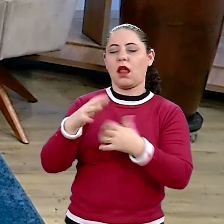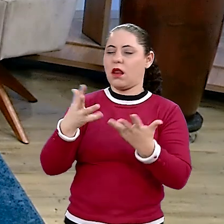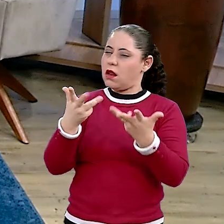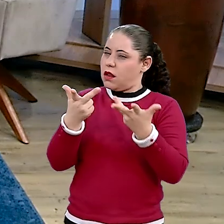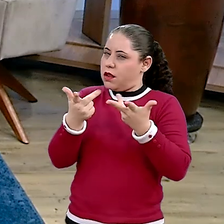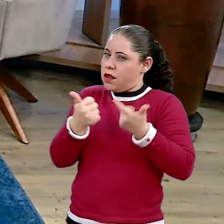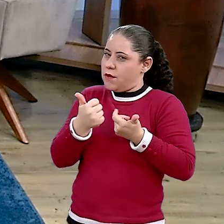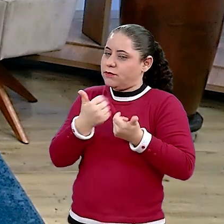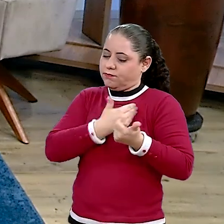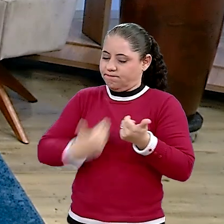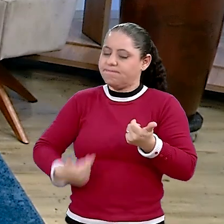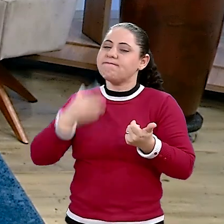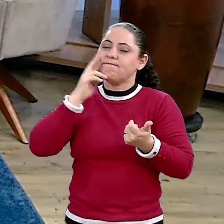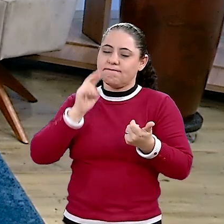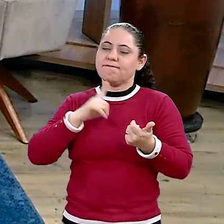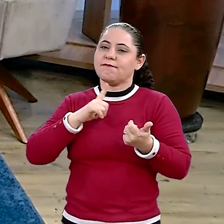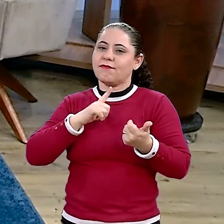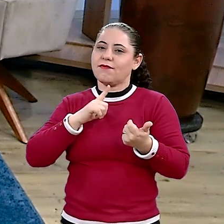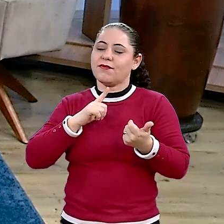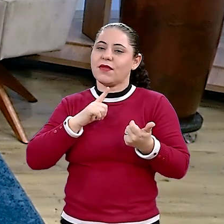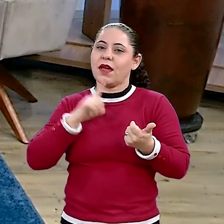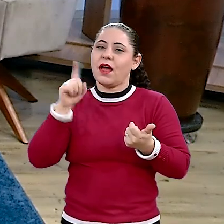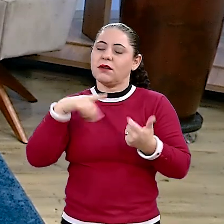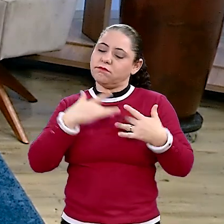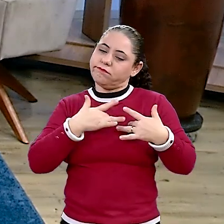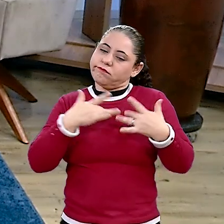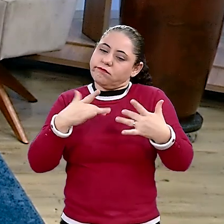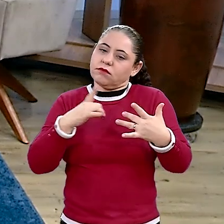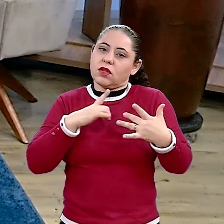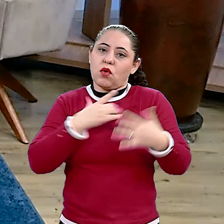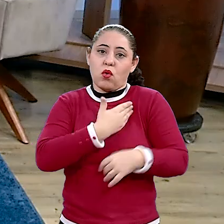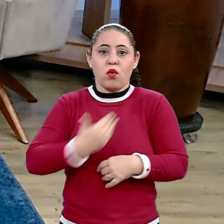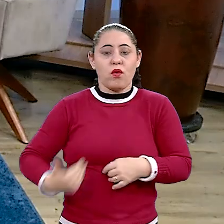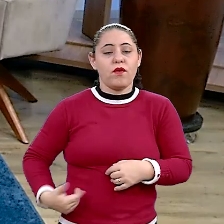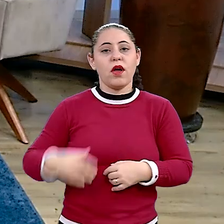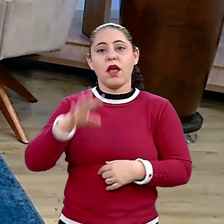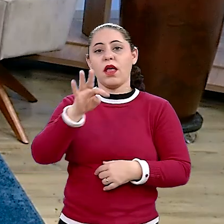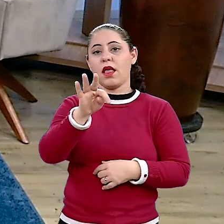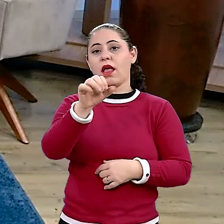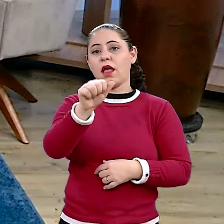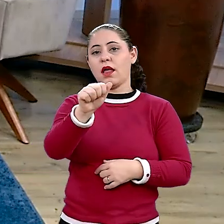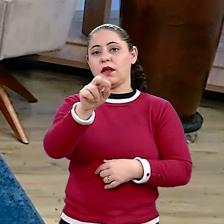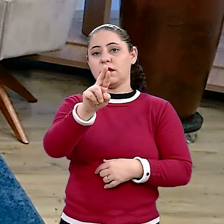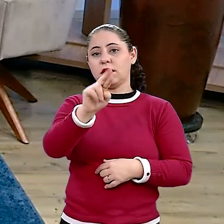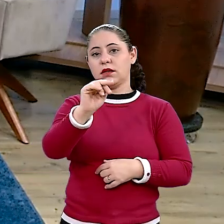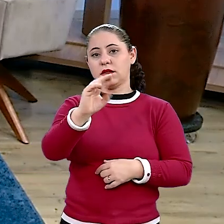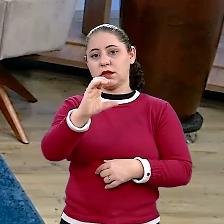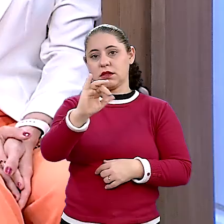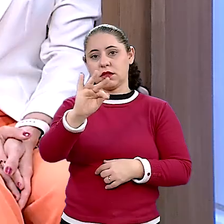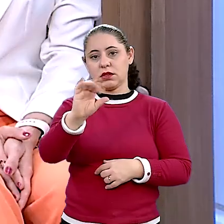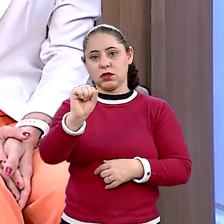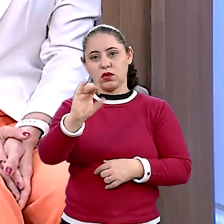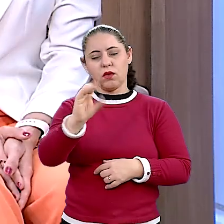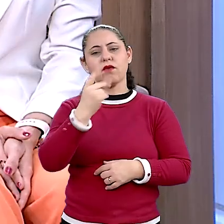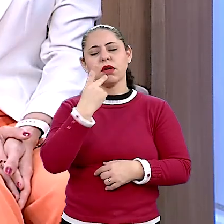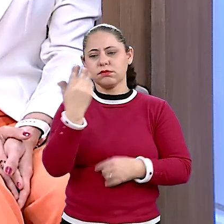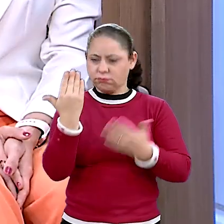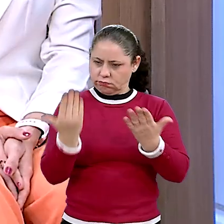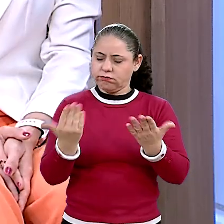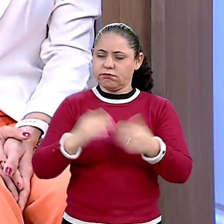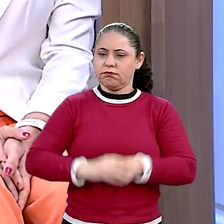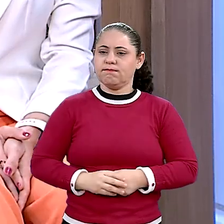habilidoso e teve até a sensibilidade do governador Tarcísio de São Paulo, porque o Tarcísio falou assim,